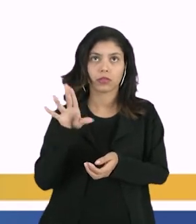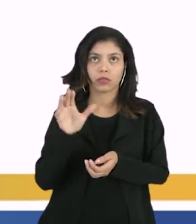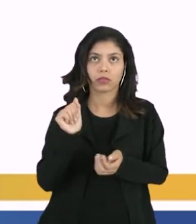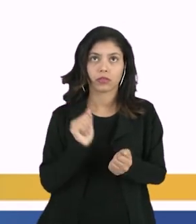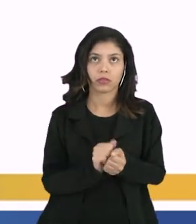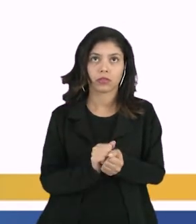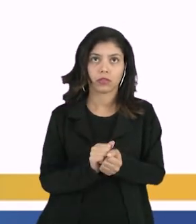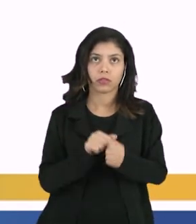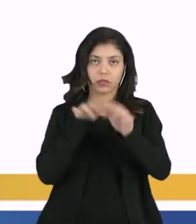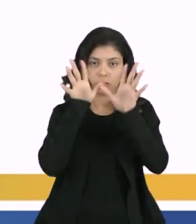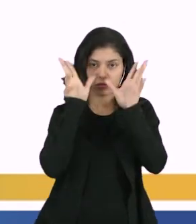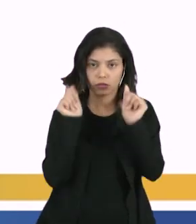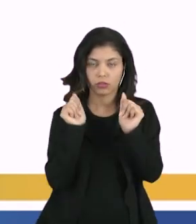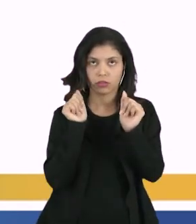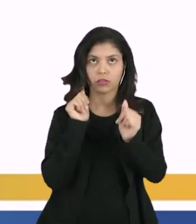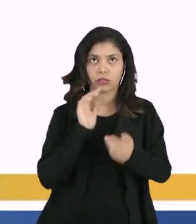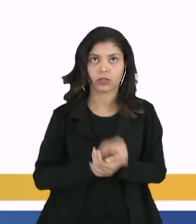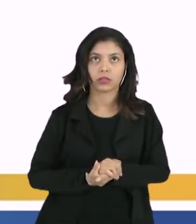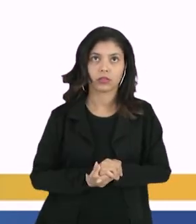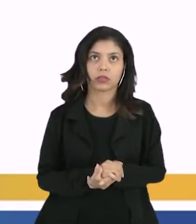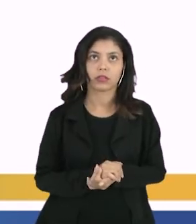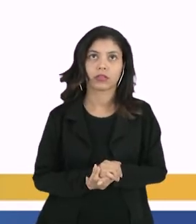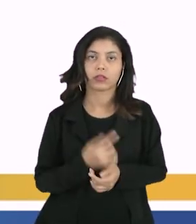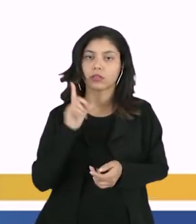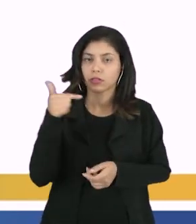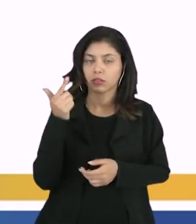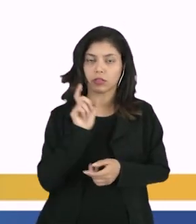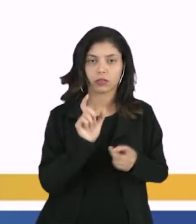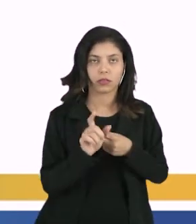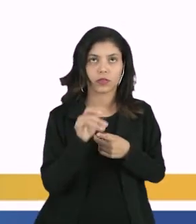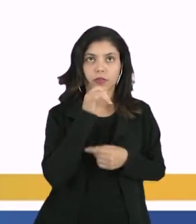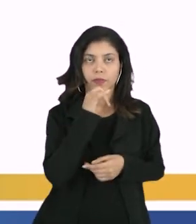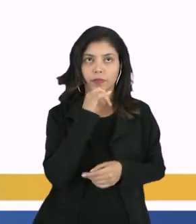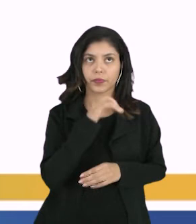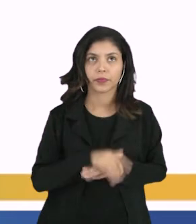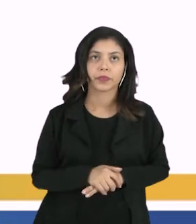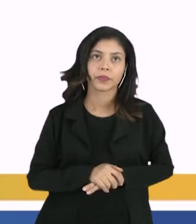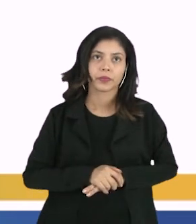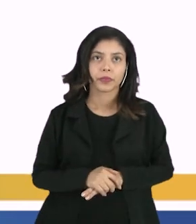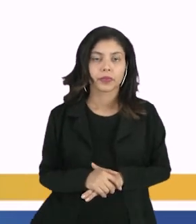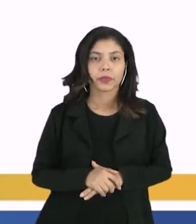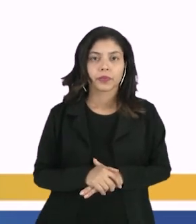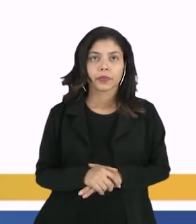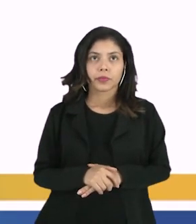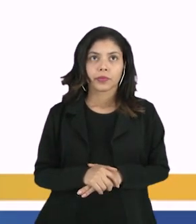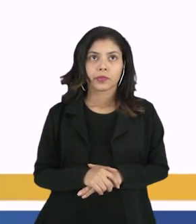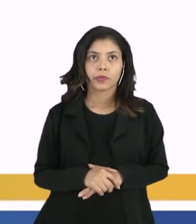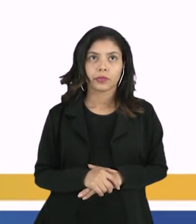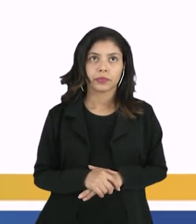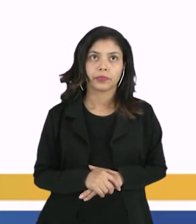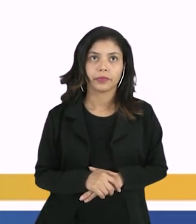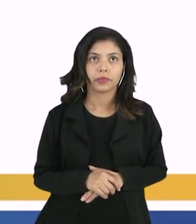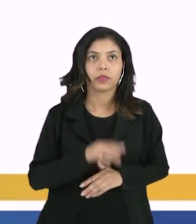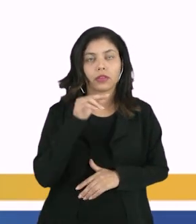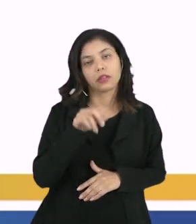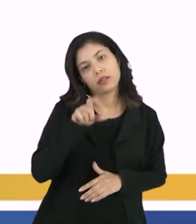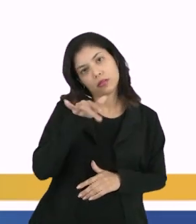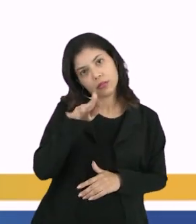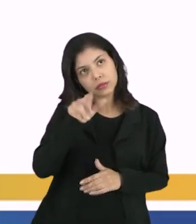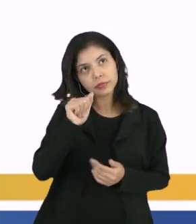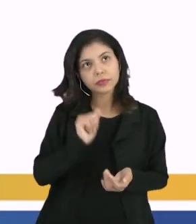a junção de vinho e acre, e dentre outros exemplos.